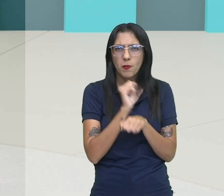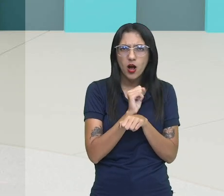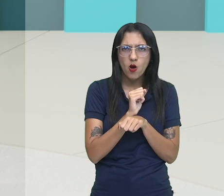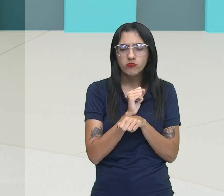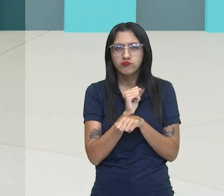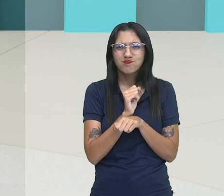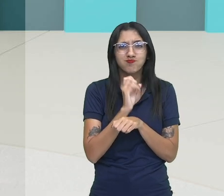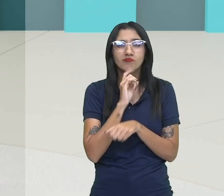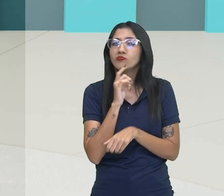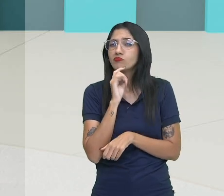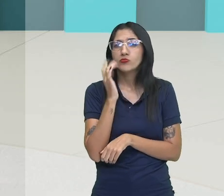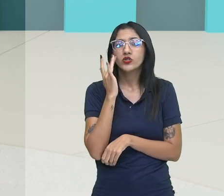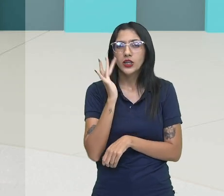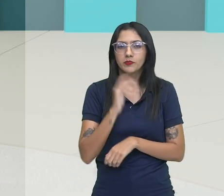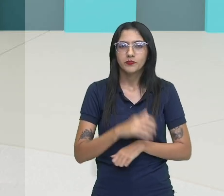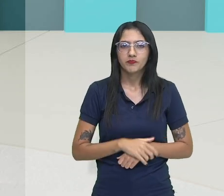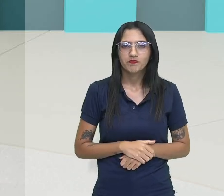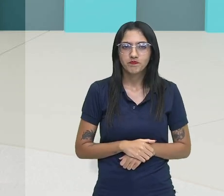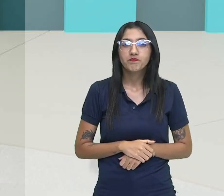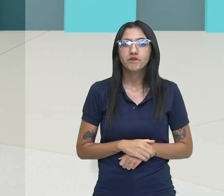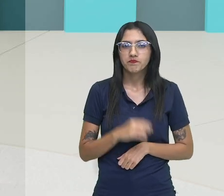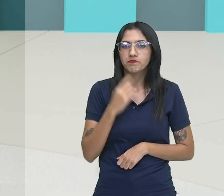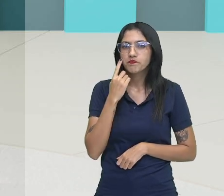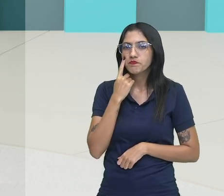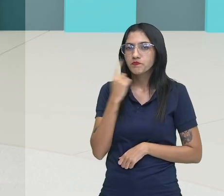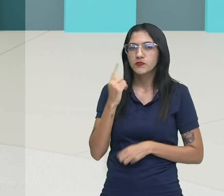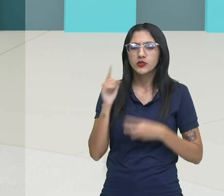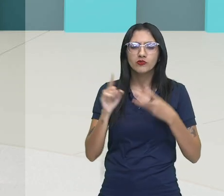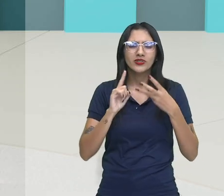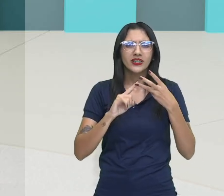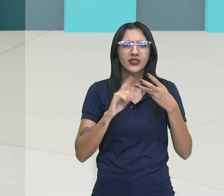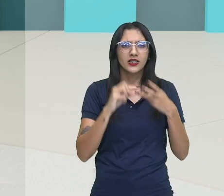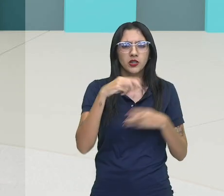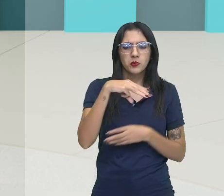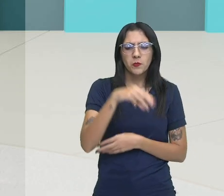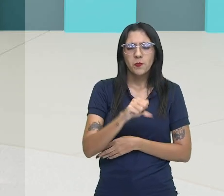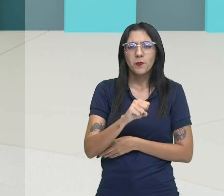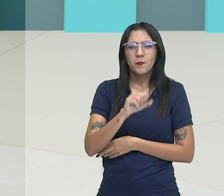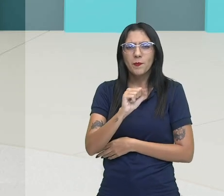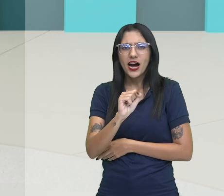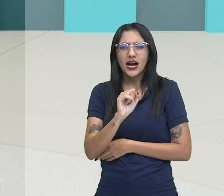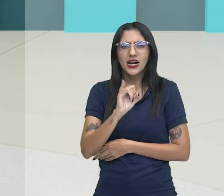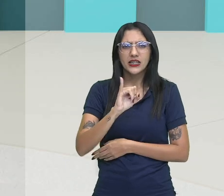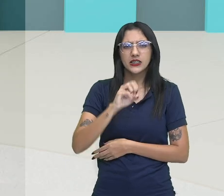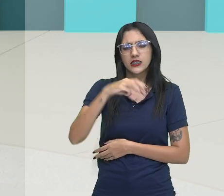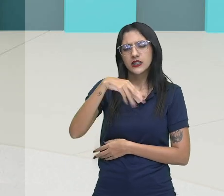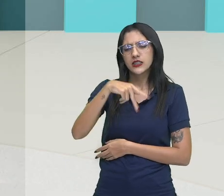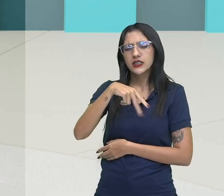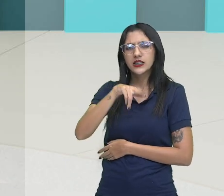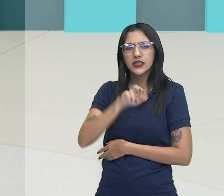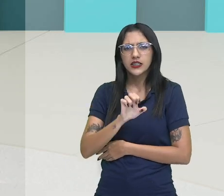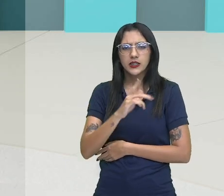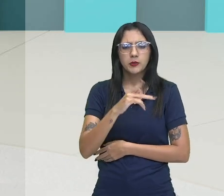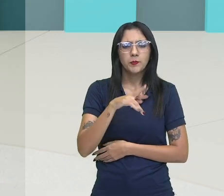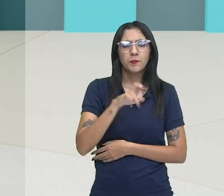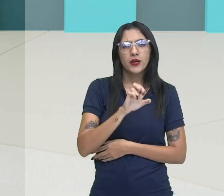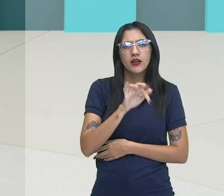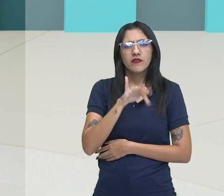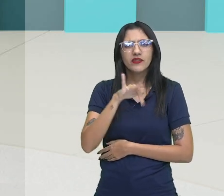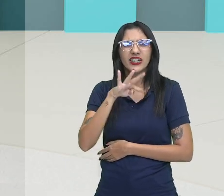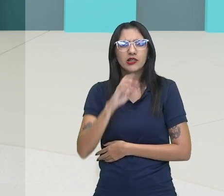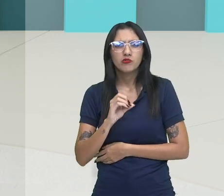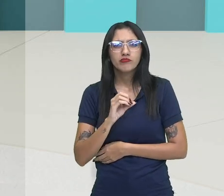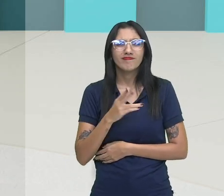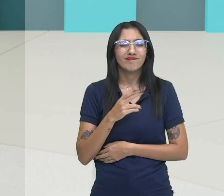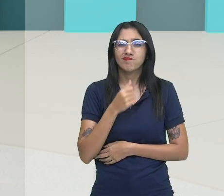bom? E nós vamos ter o pretérito mais que perfeito. Geralmente, ele não é utilizado muito no dia a dia. Na língua portuguesa, a